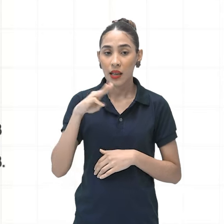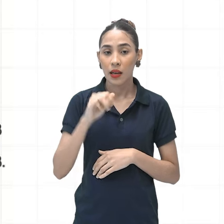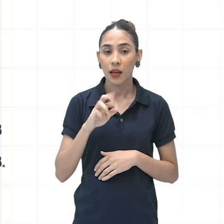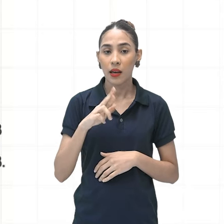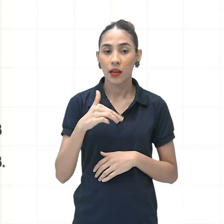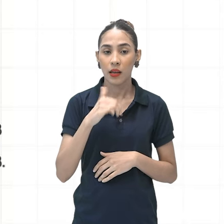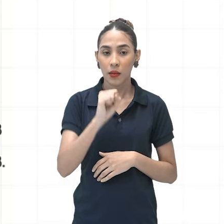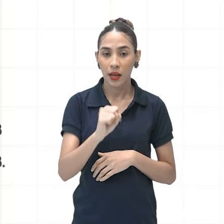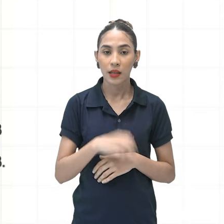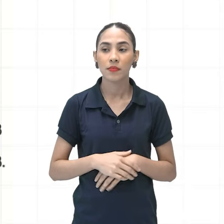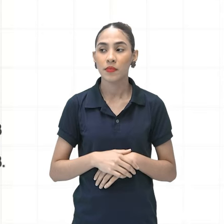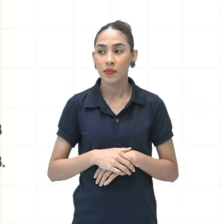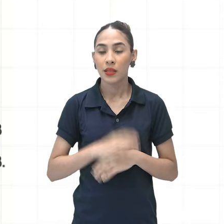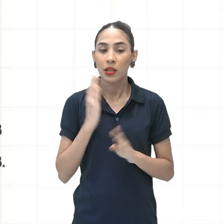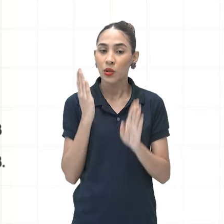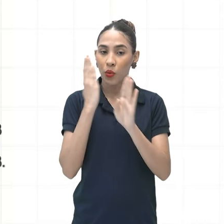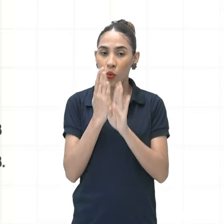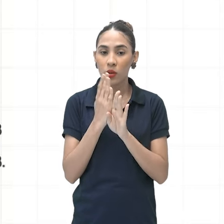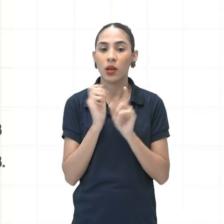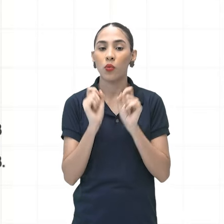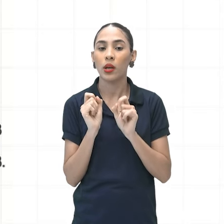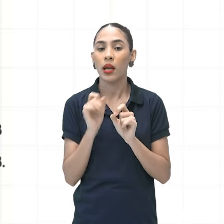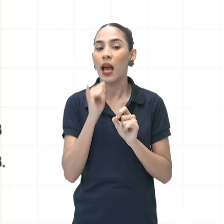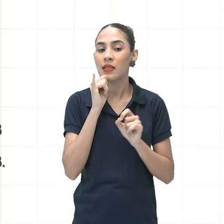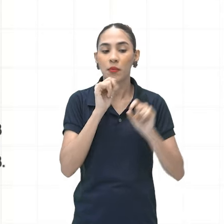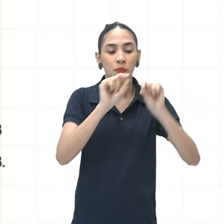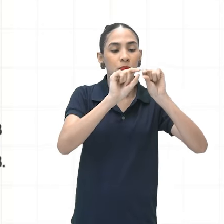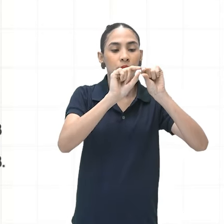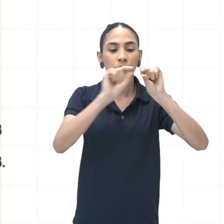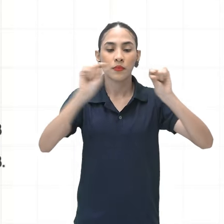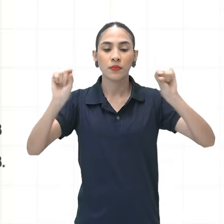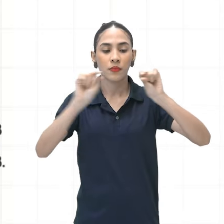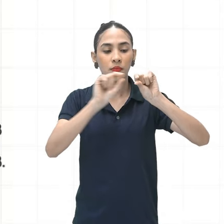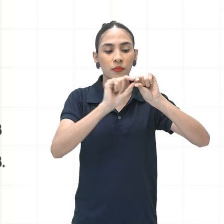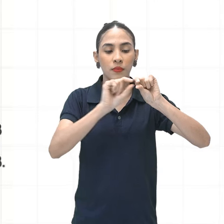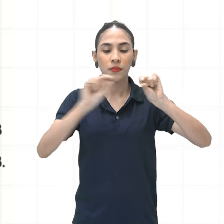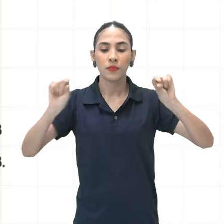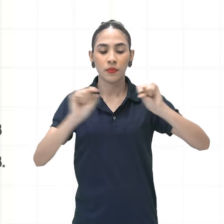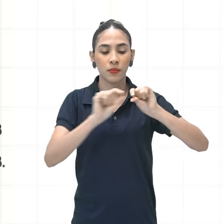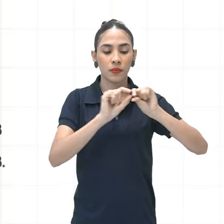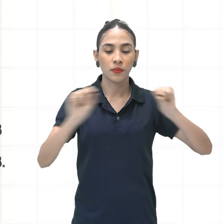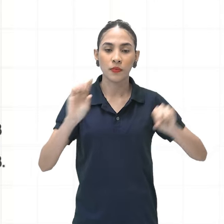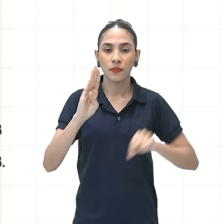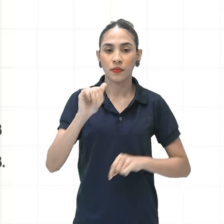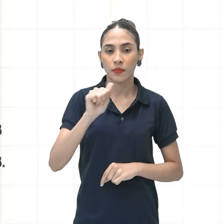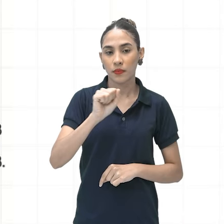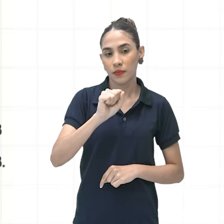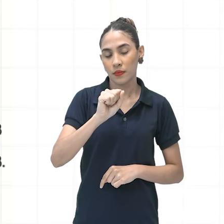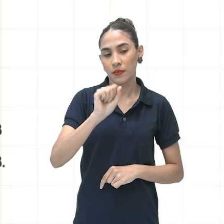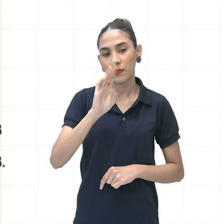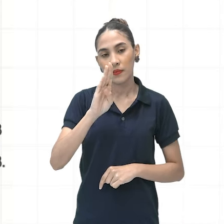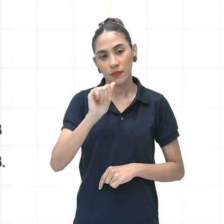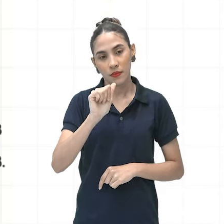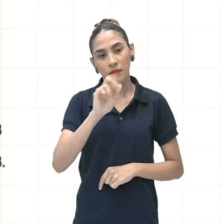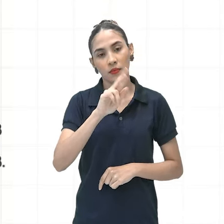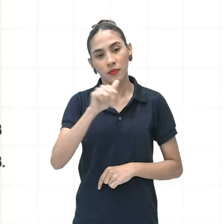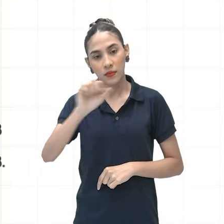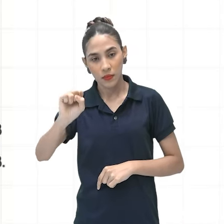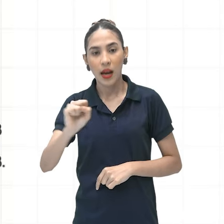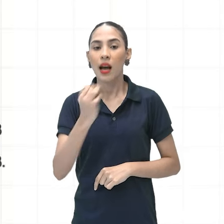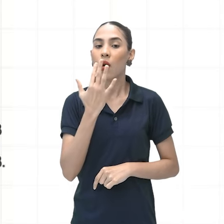está sendo identificada aí por uma barra, essas barras que estão em azul. Vejam que todas as barras elas estão em